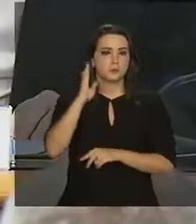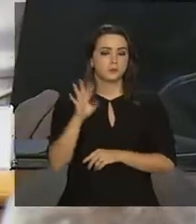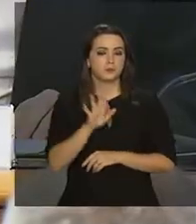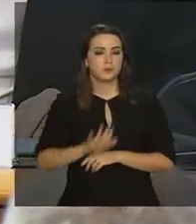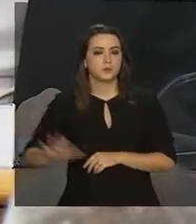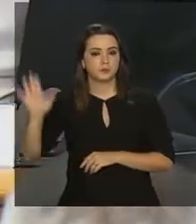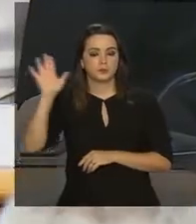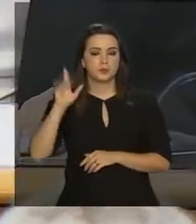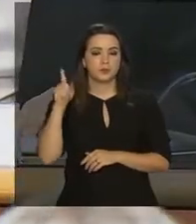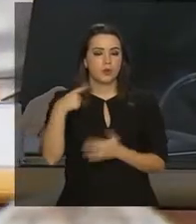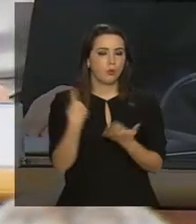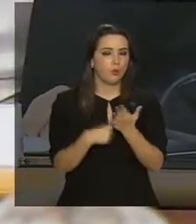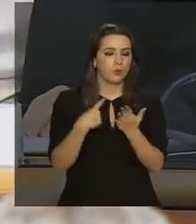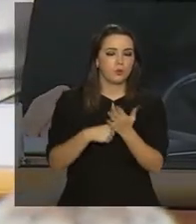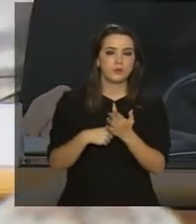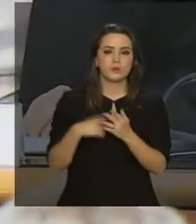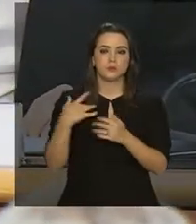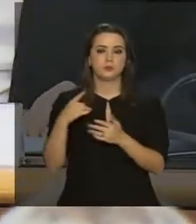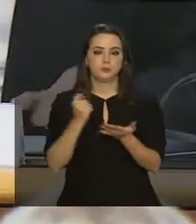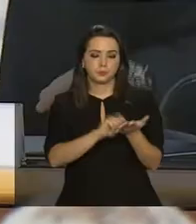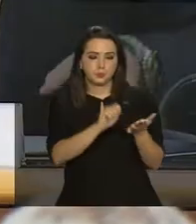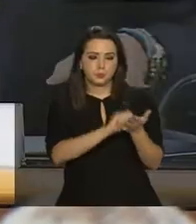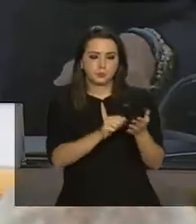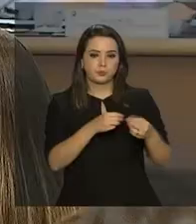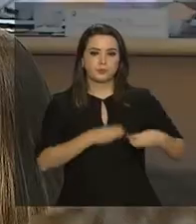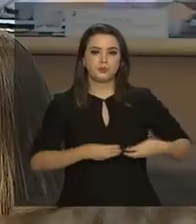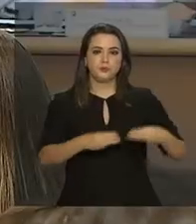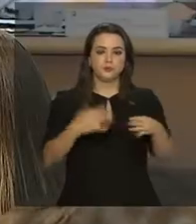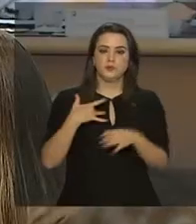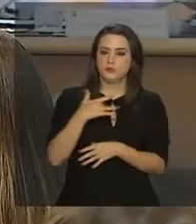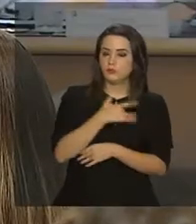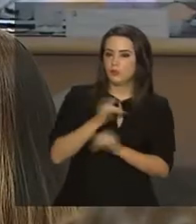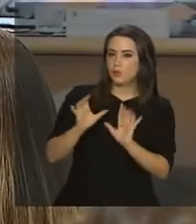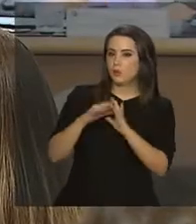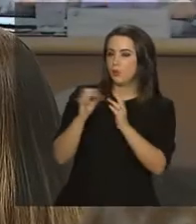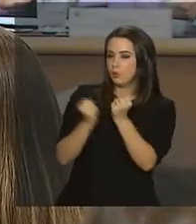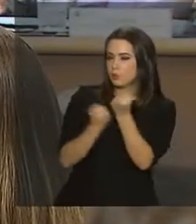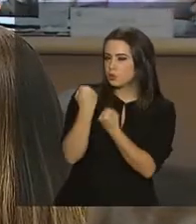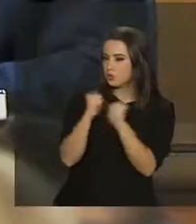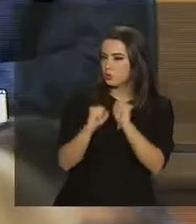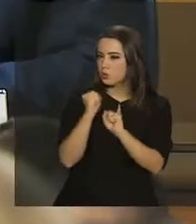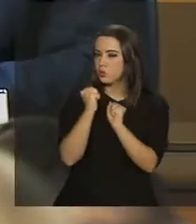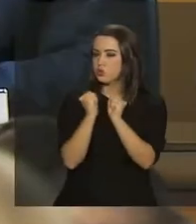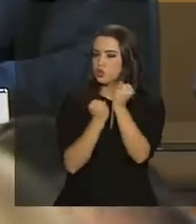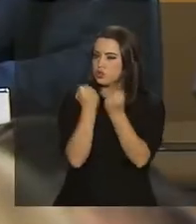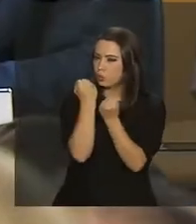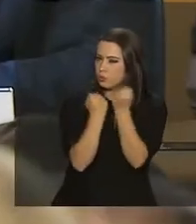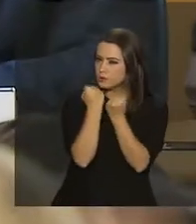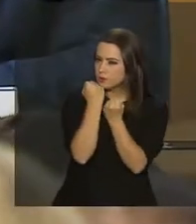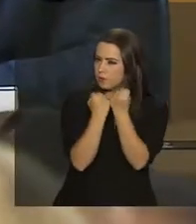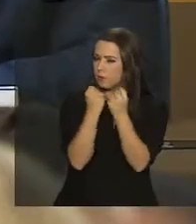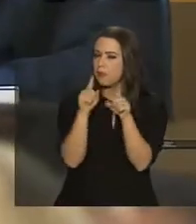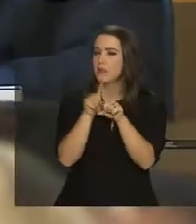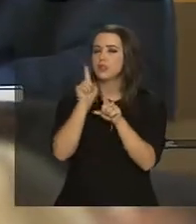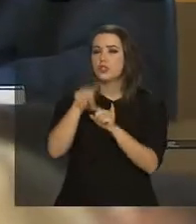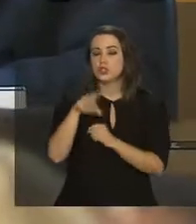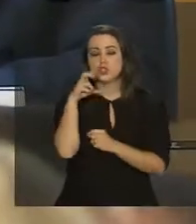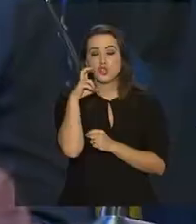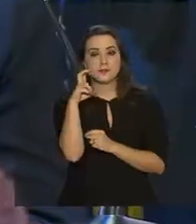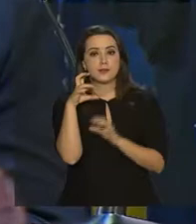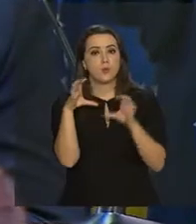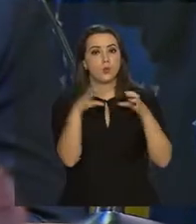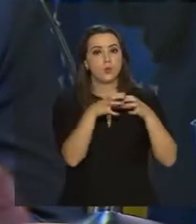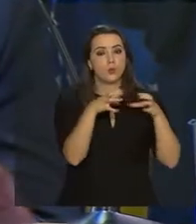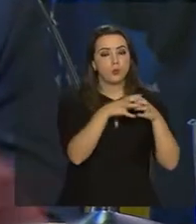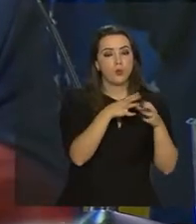inteiro. O acordo assinado entre o Ministério da Saúde e representantes do setor produtivo abrange 5 categorias de alimentos: